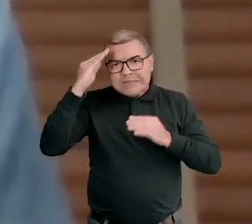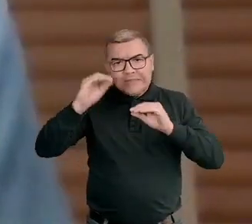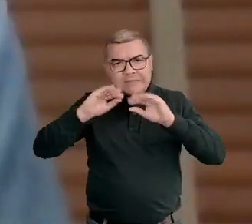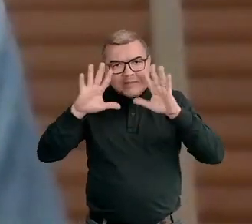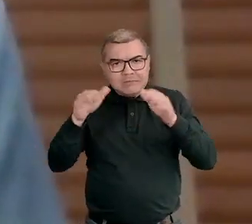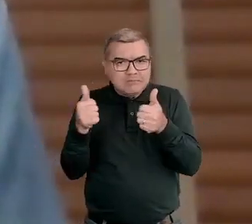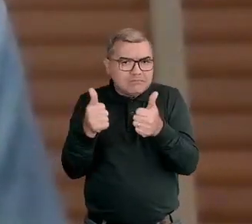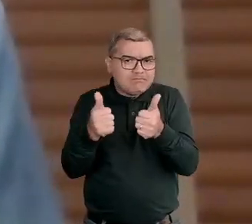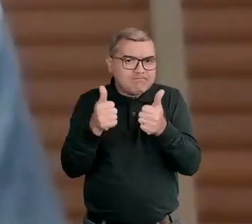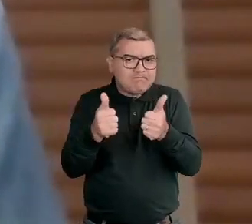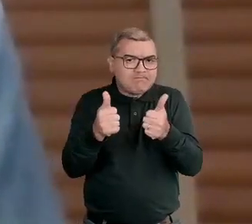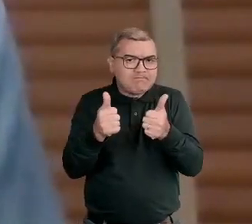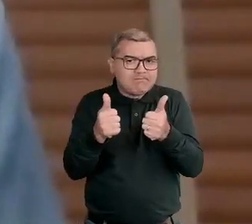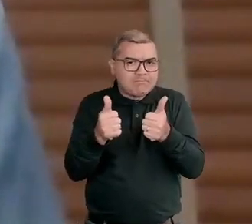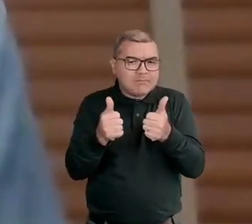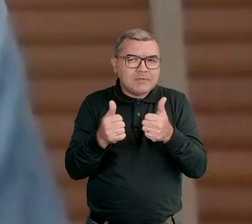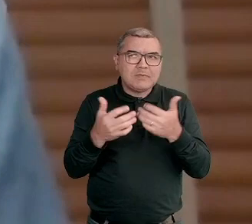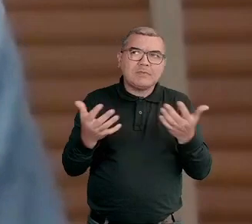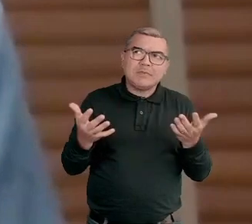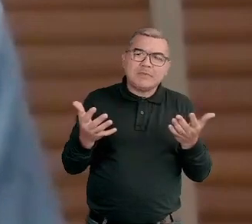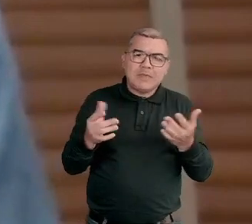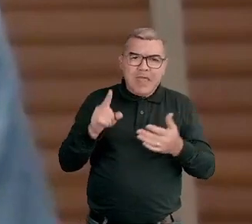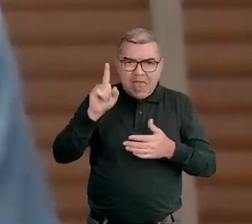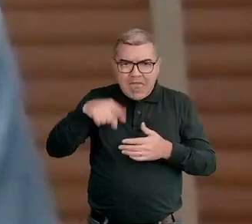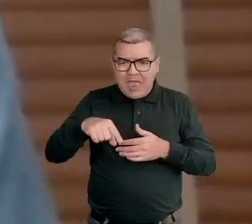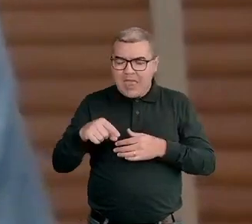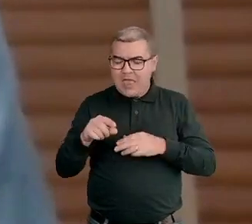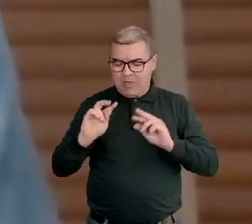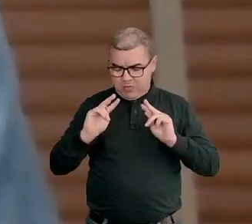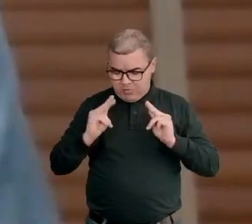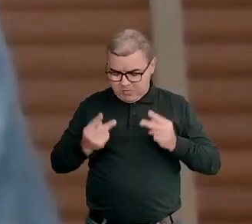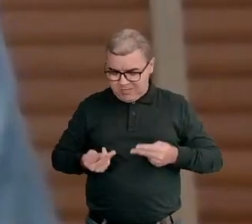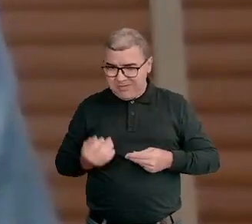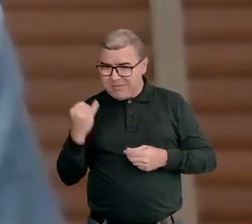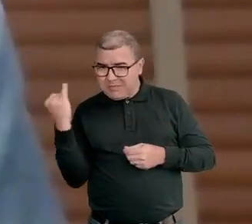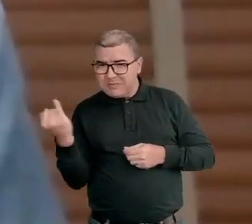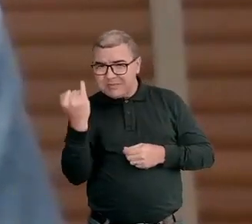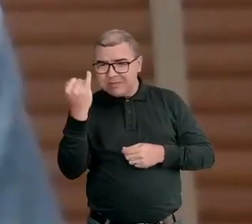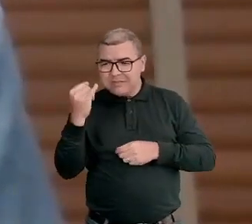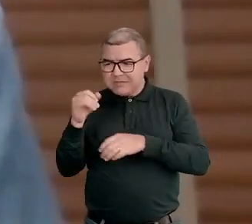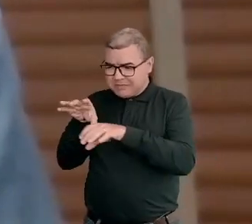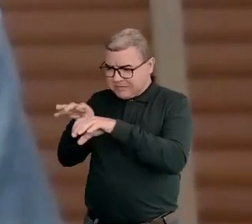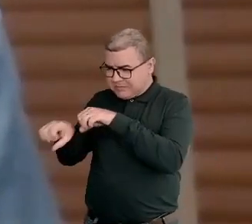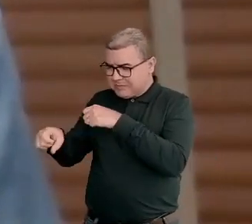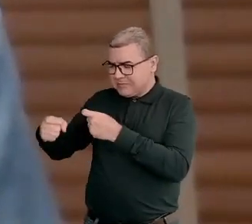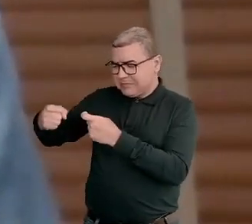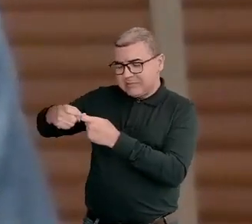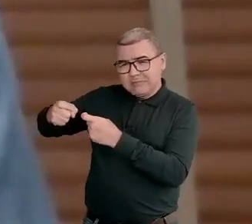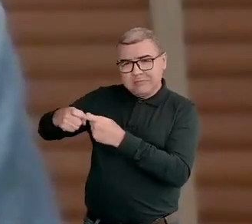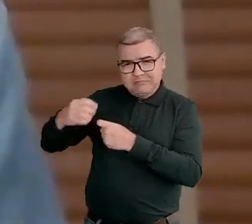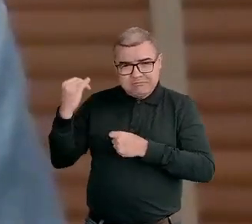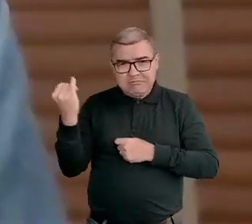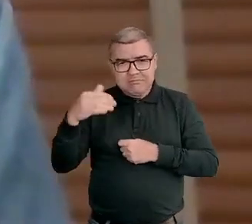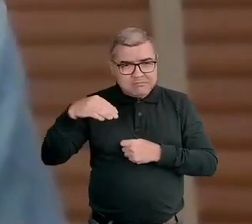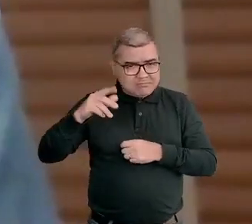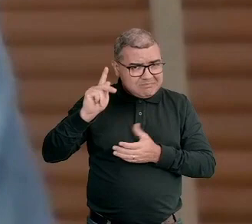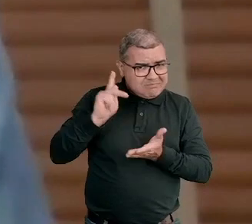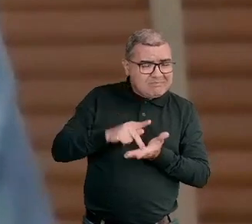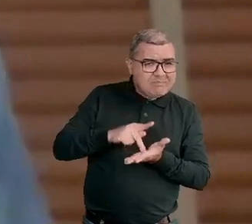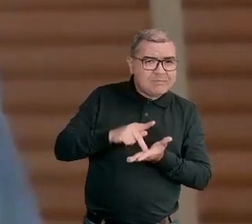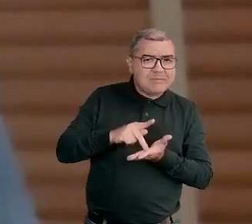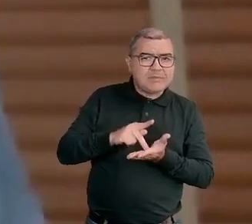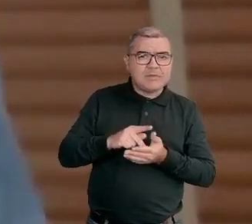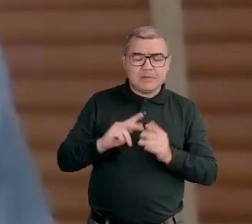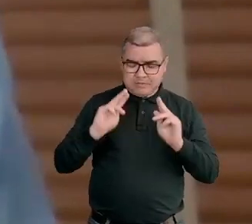temos alguma clareza, será que humanidades é realmente relevante na formação de um médico? E,